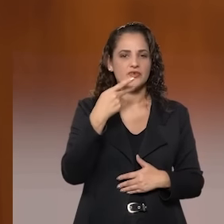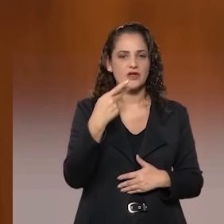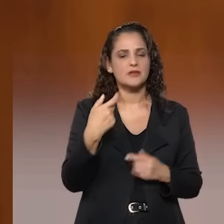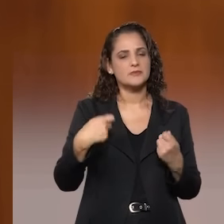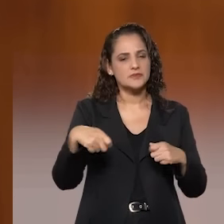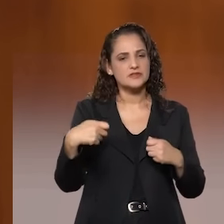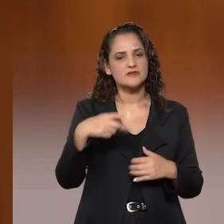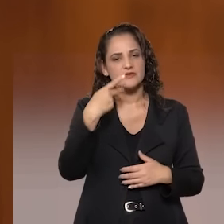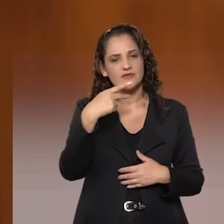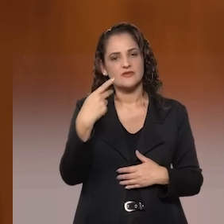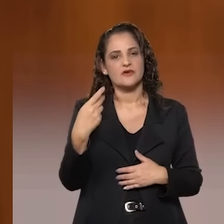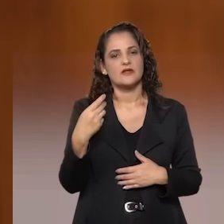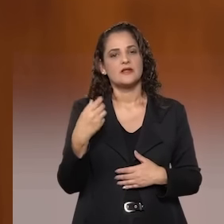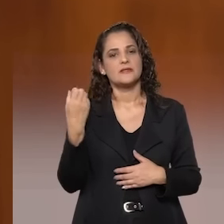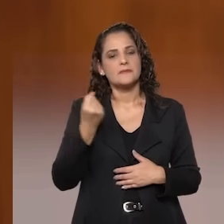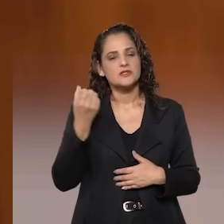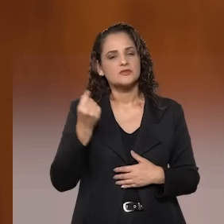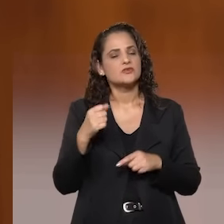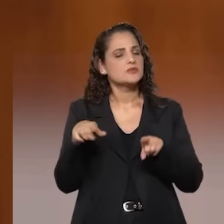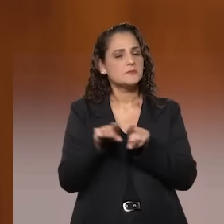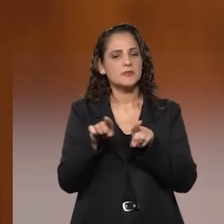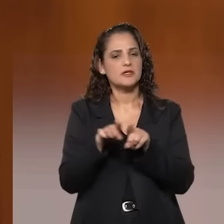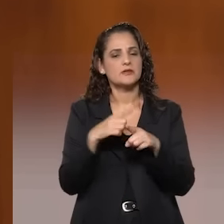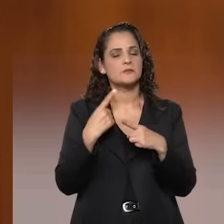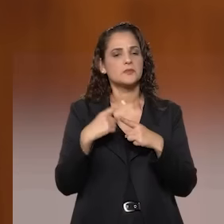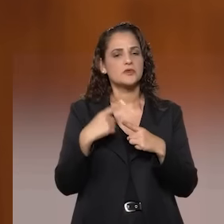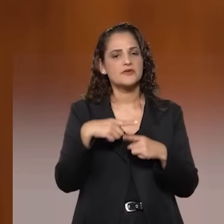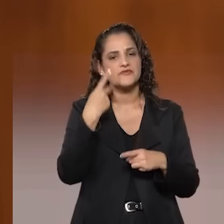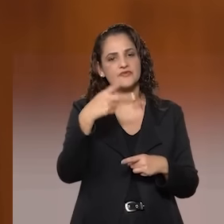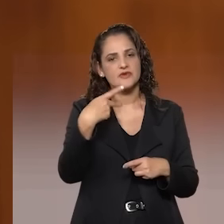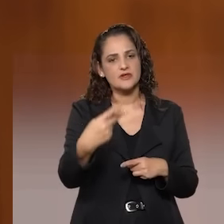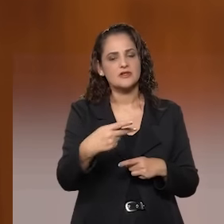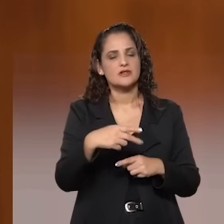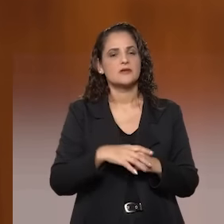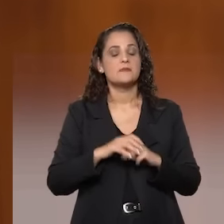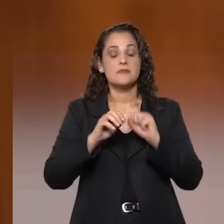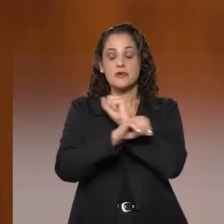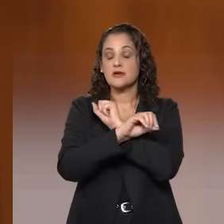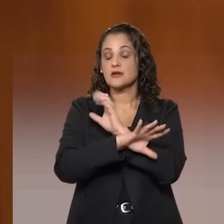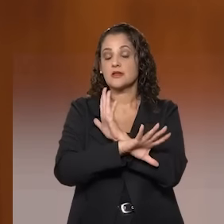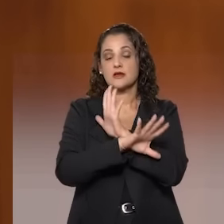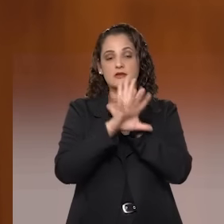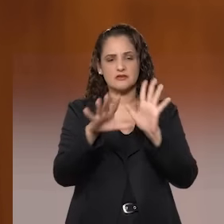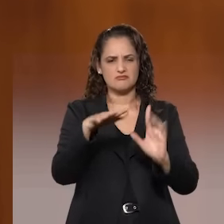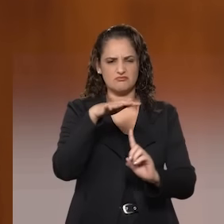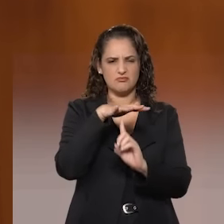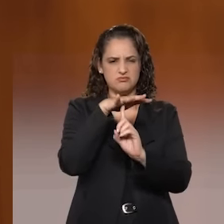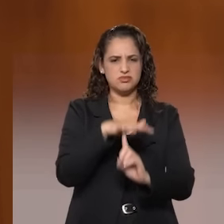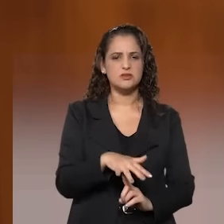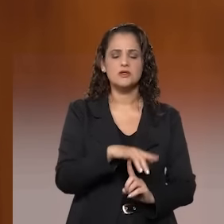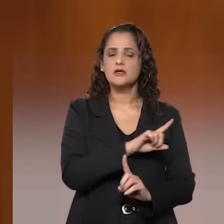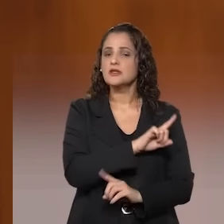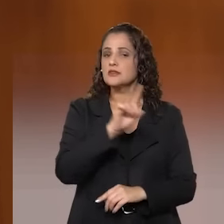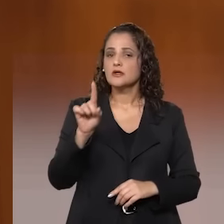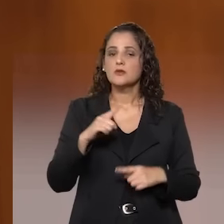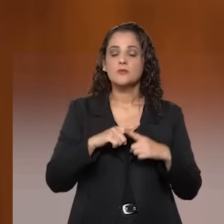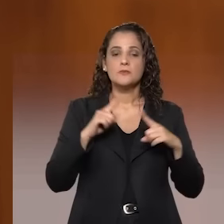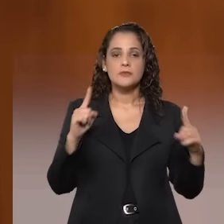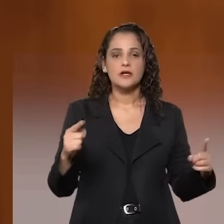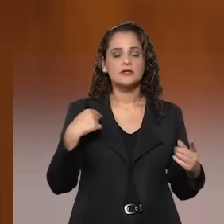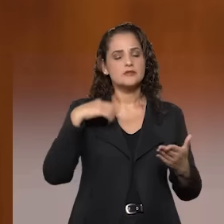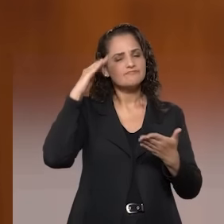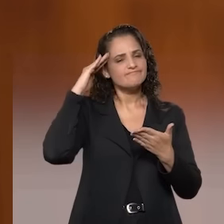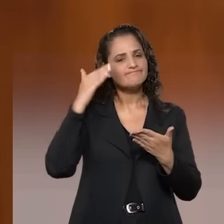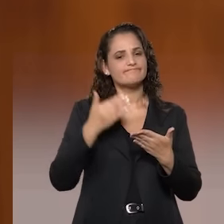nós temos que começar a falar da branquitude Mas falar para esclarecer não é para agredir Mas eu acredito